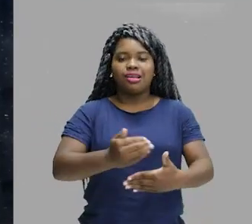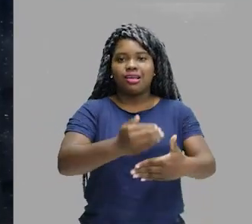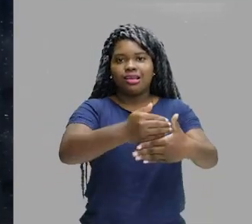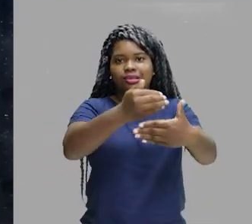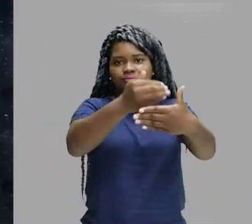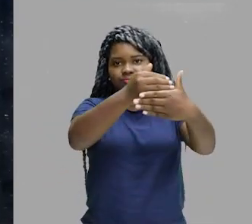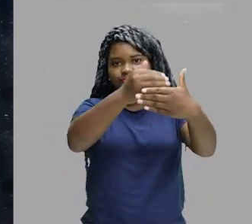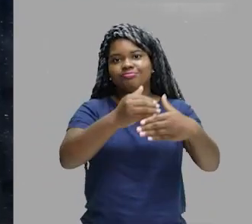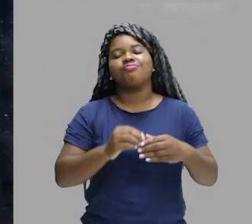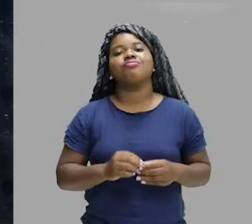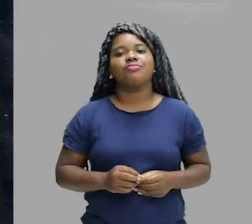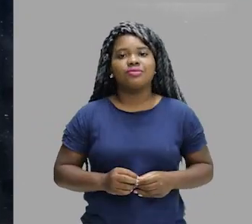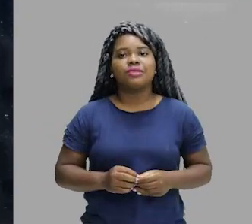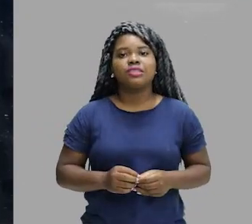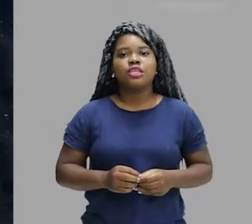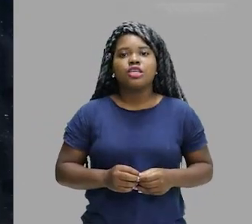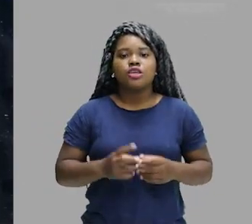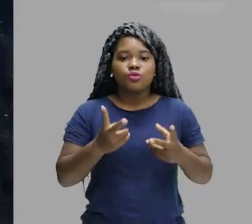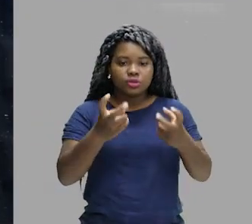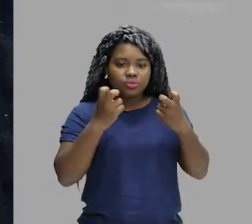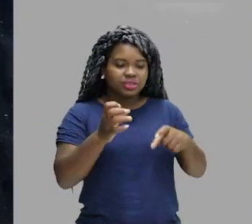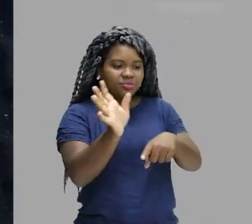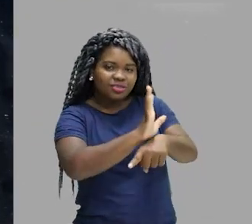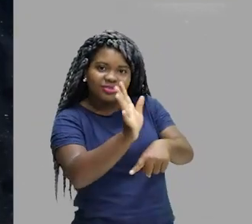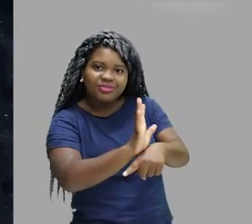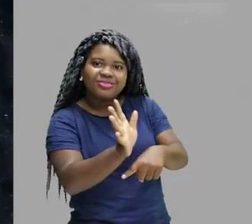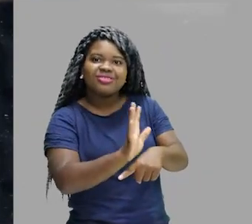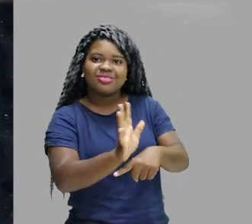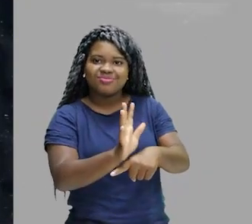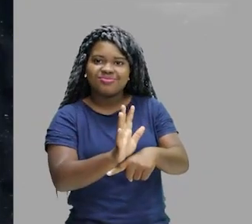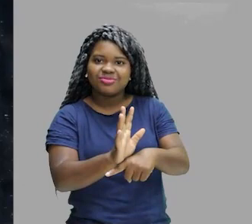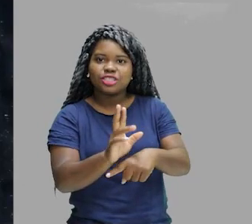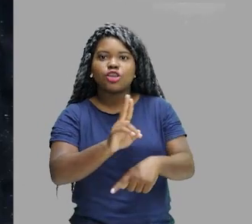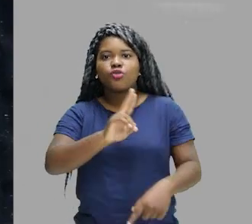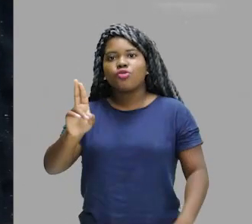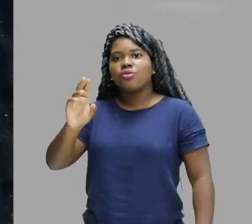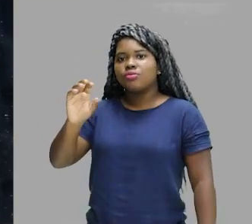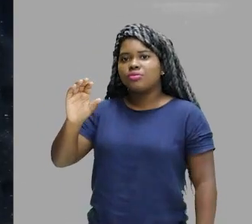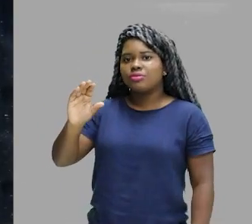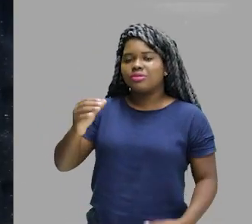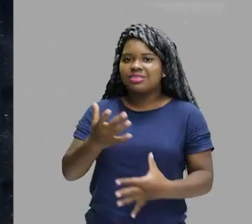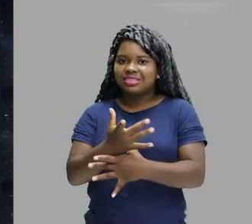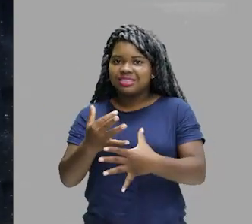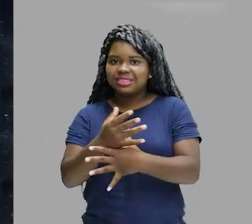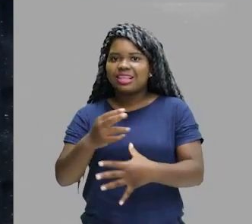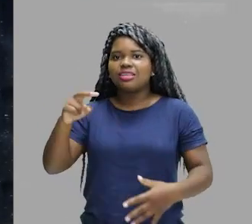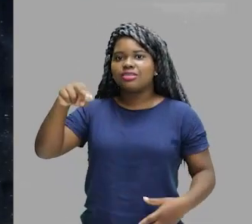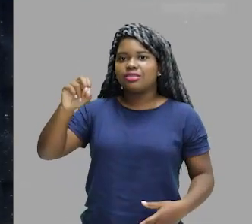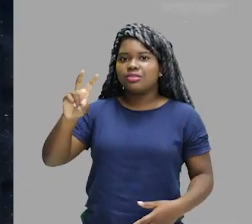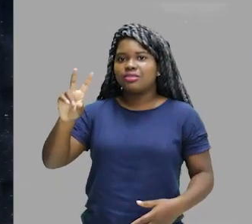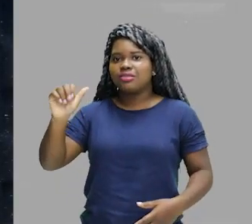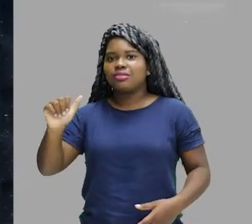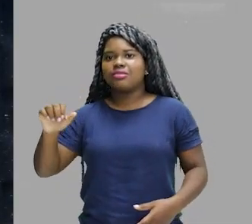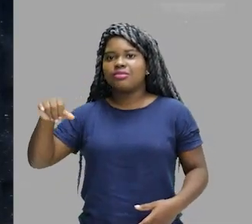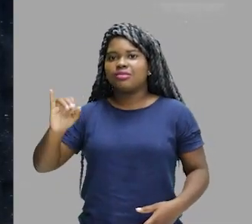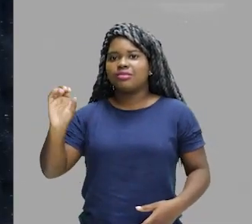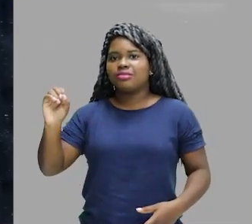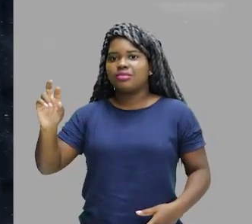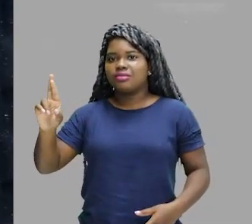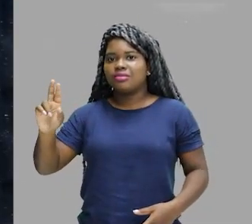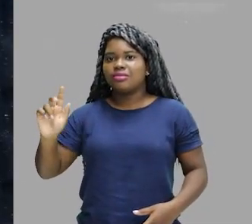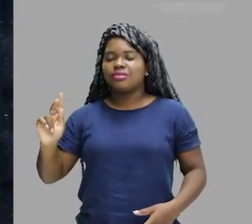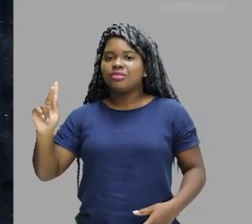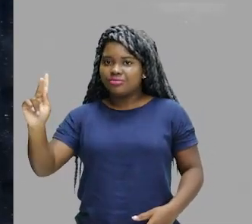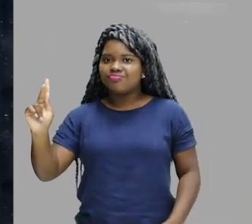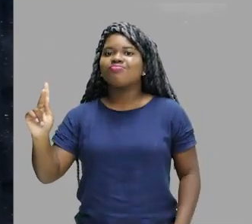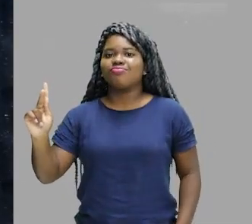animações da cidade de Nova York, que pega essa consequência no século XX dessa revolução industrial do século XIX, você começa